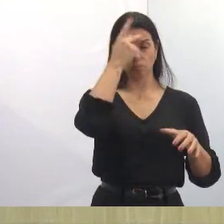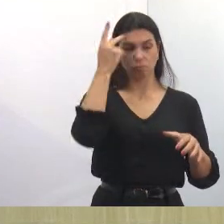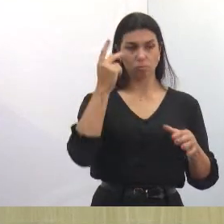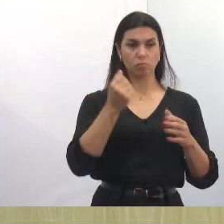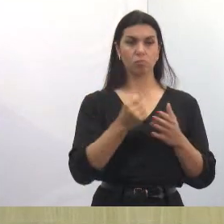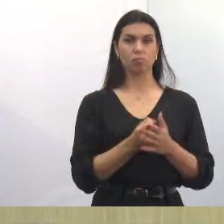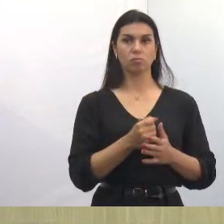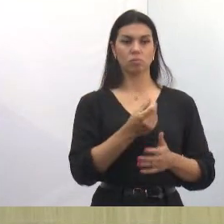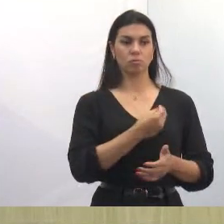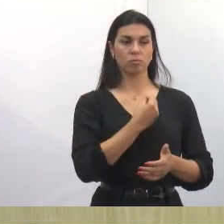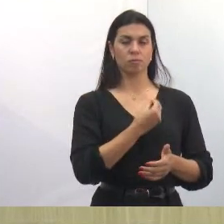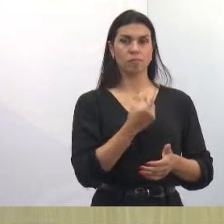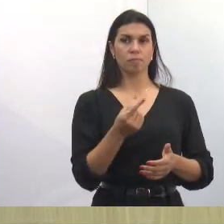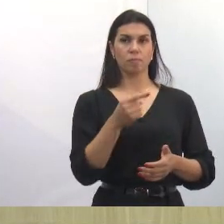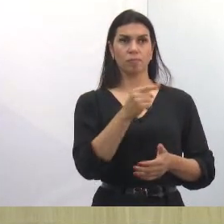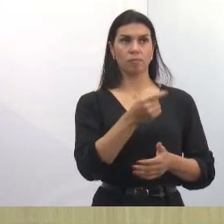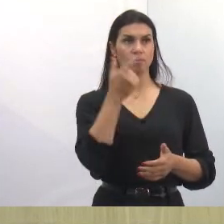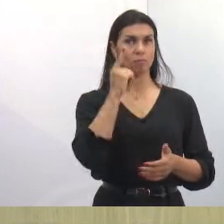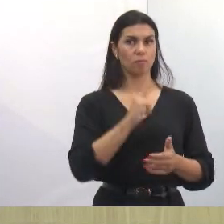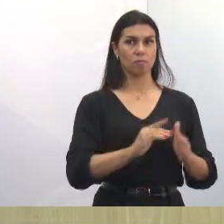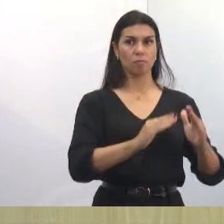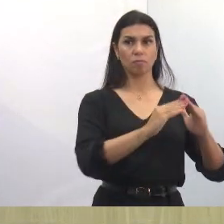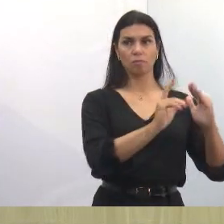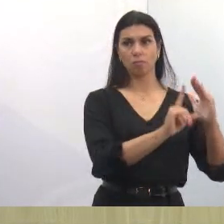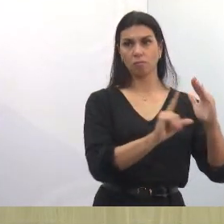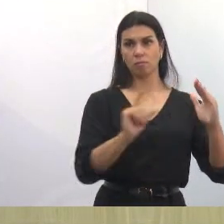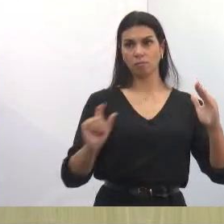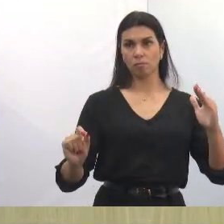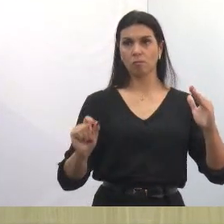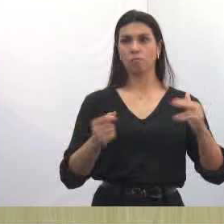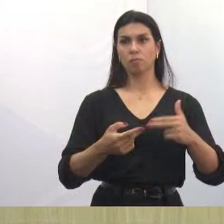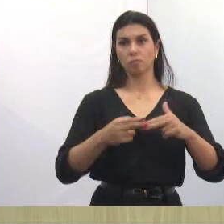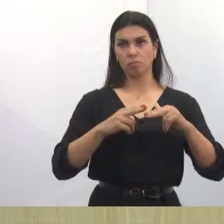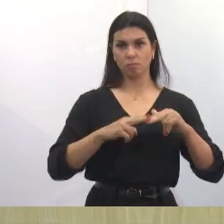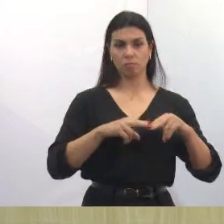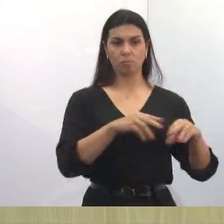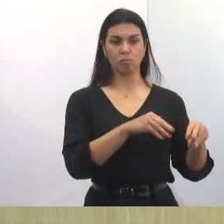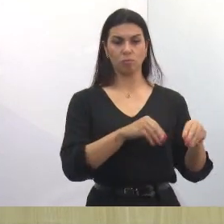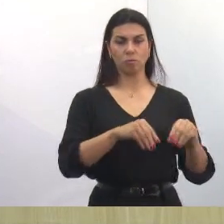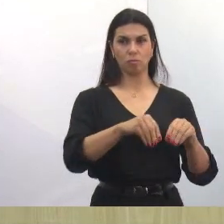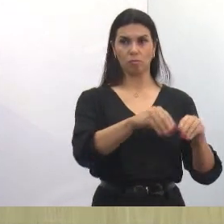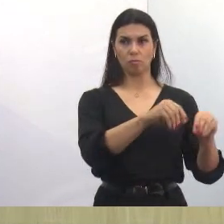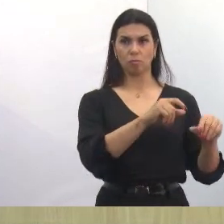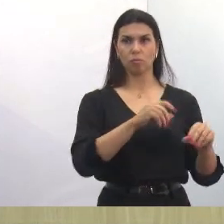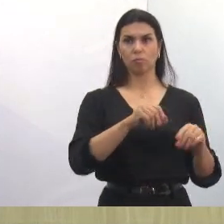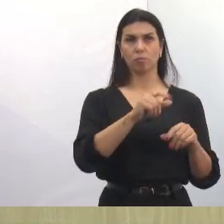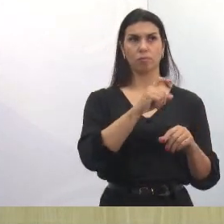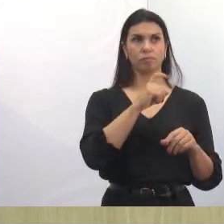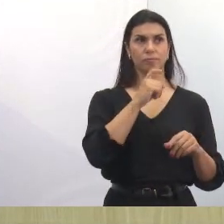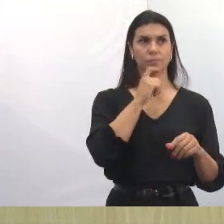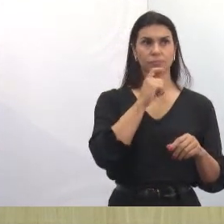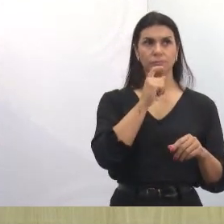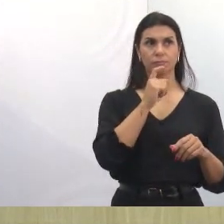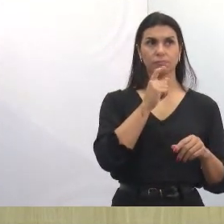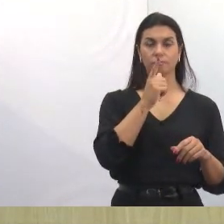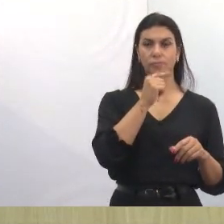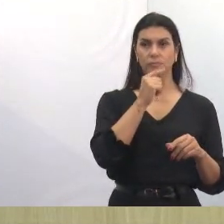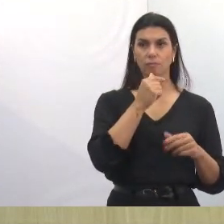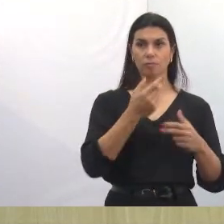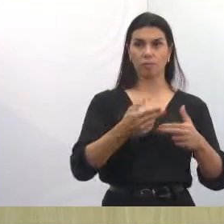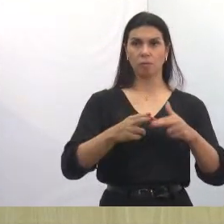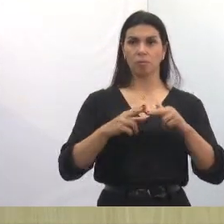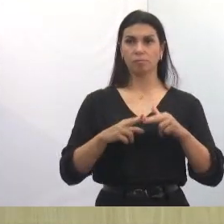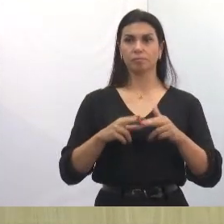suas residências. E considerando que nessas ocasiões os habitantes são